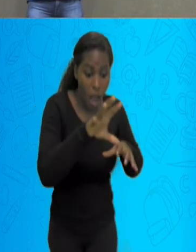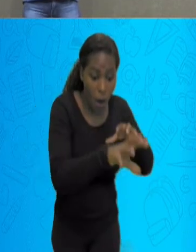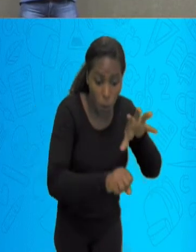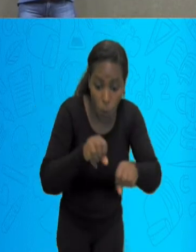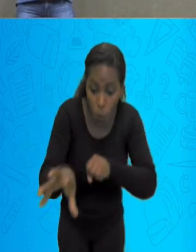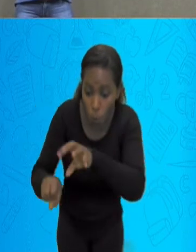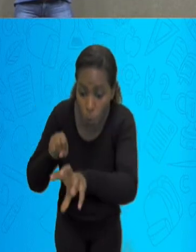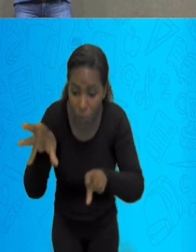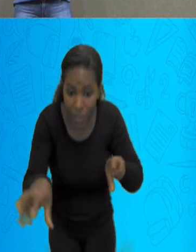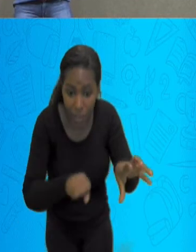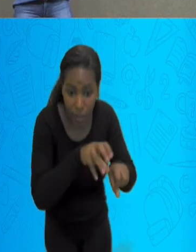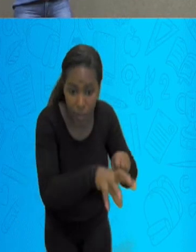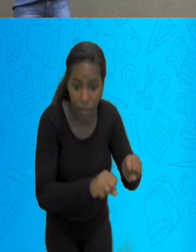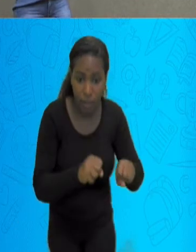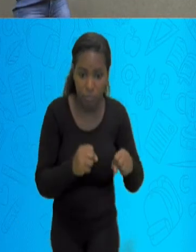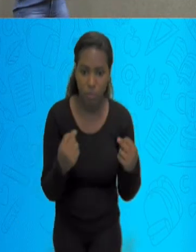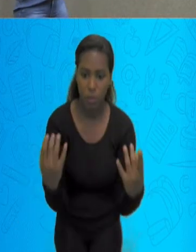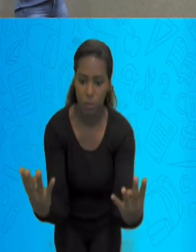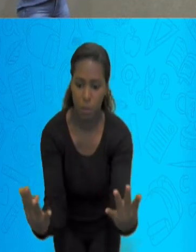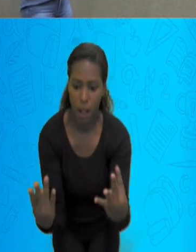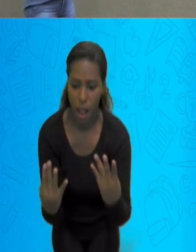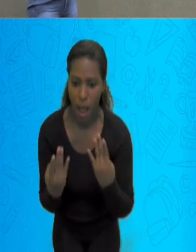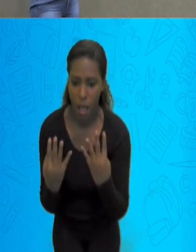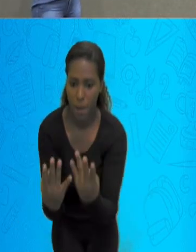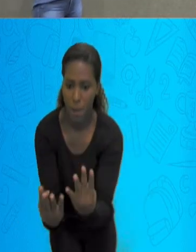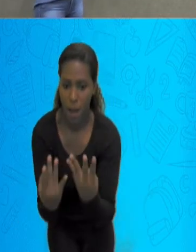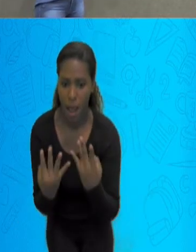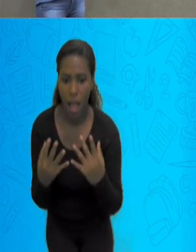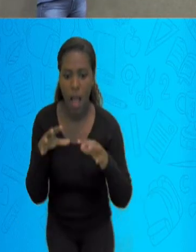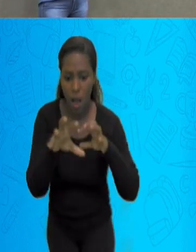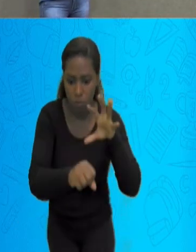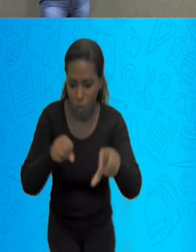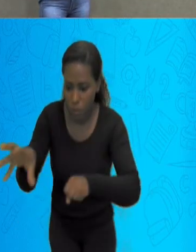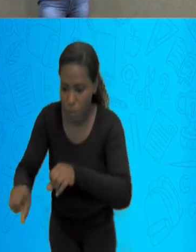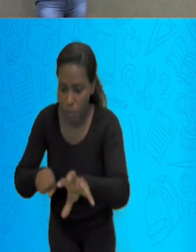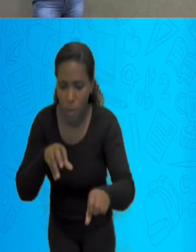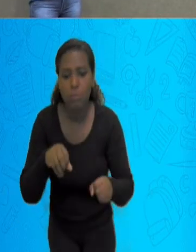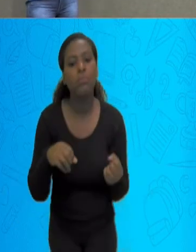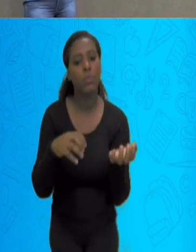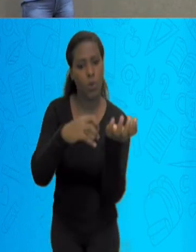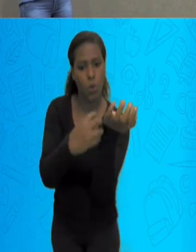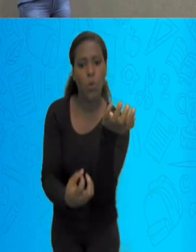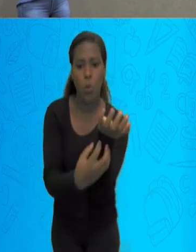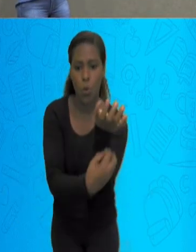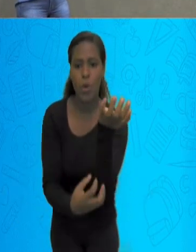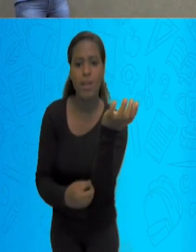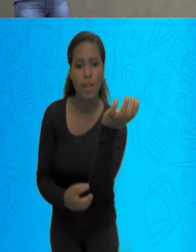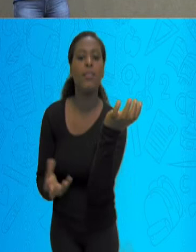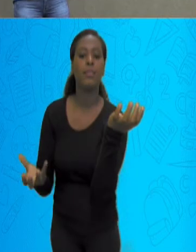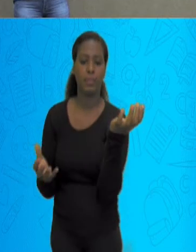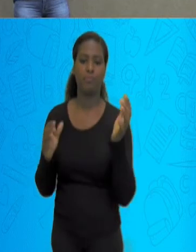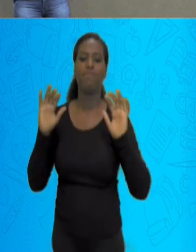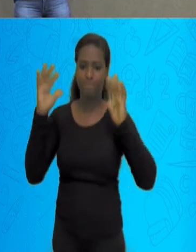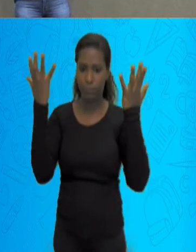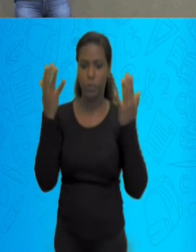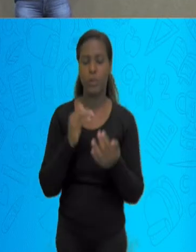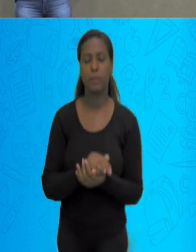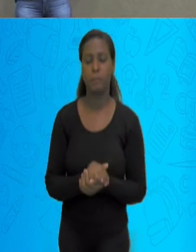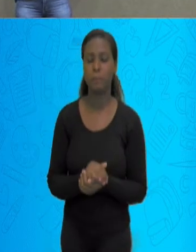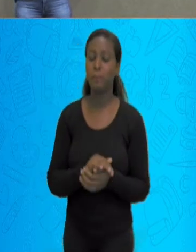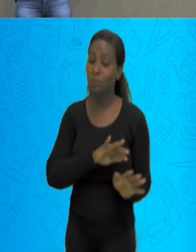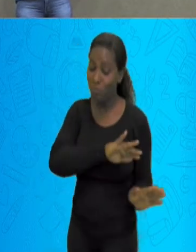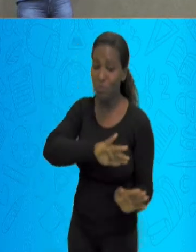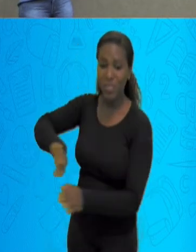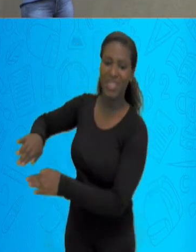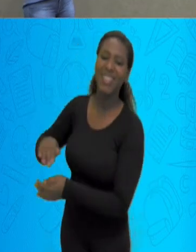são também muito interessantes. Essa diversidade cultural deu origem a uma riqueza de histórias e